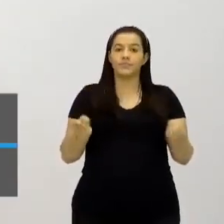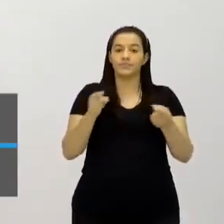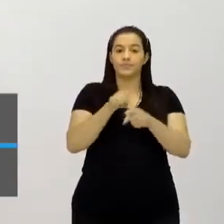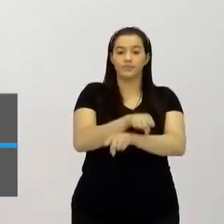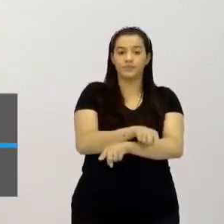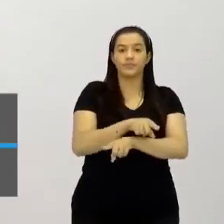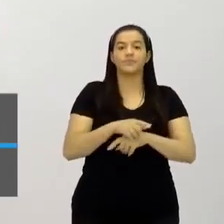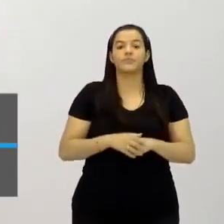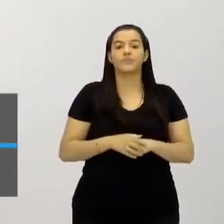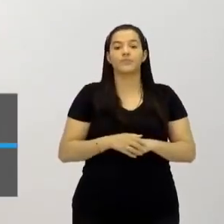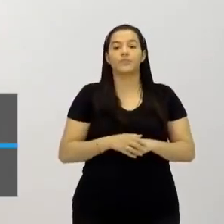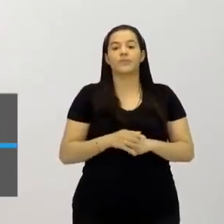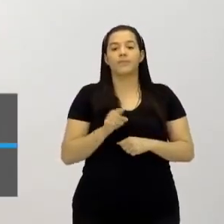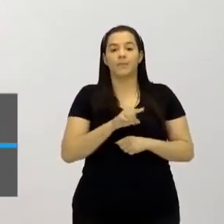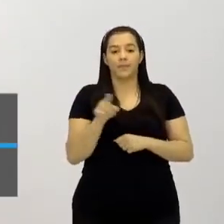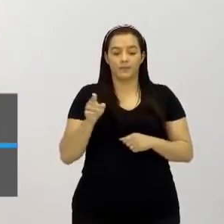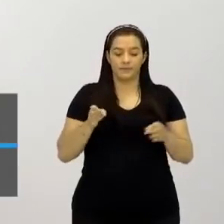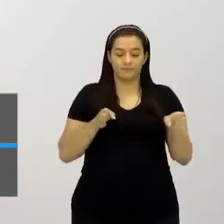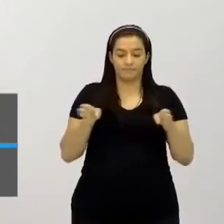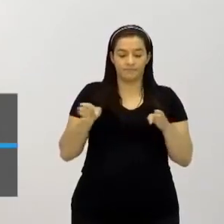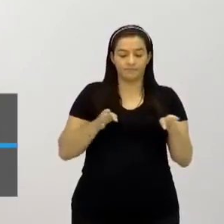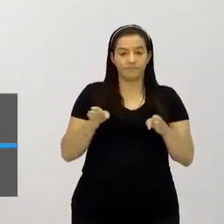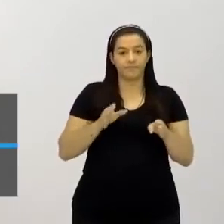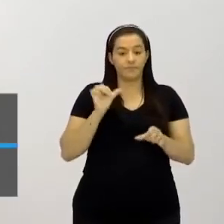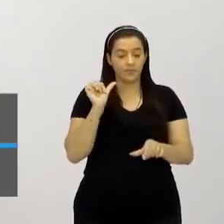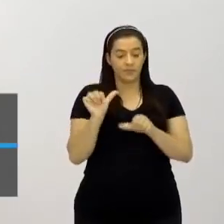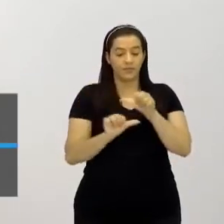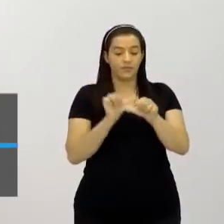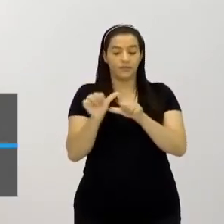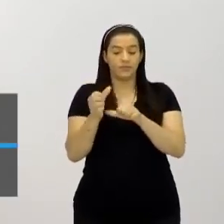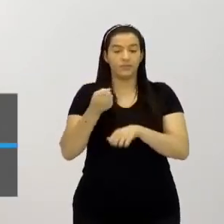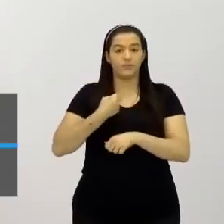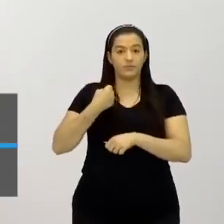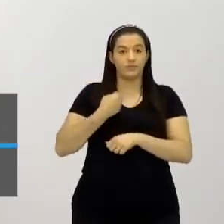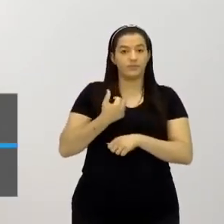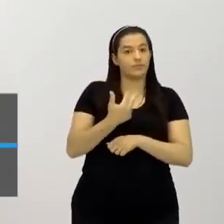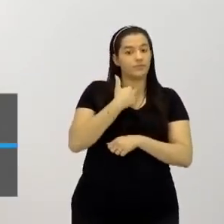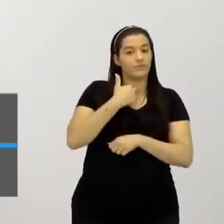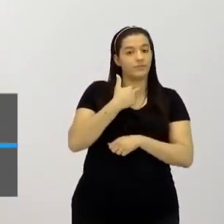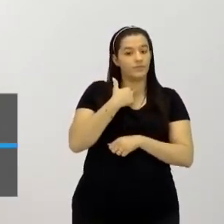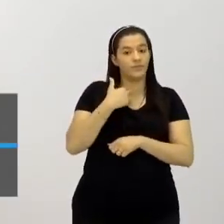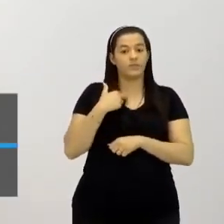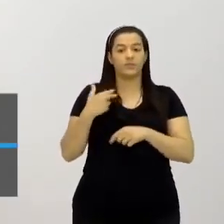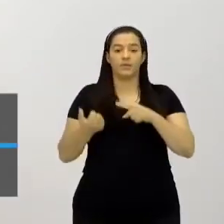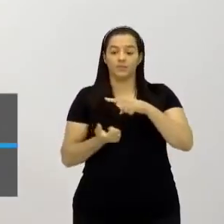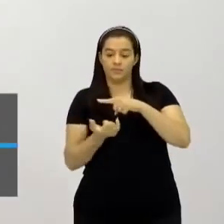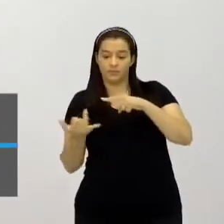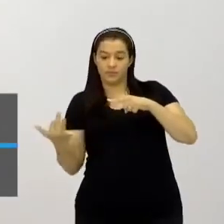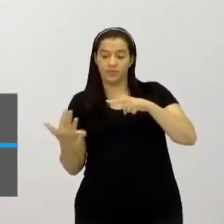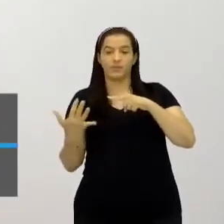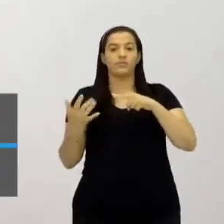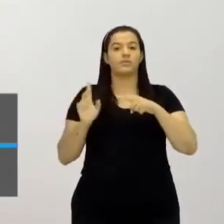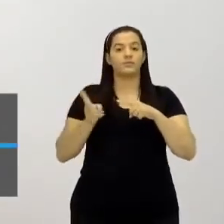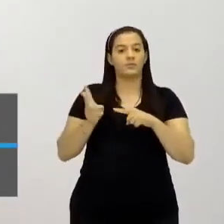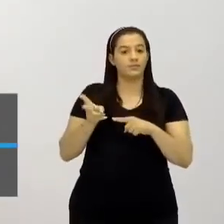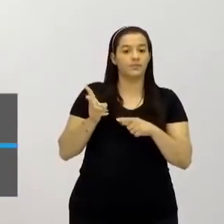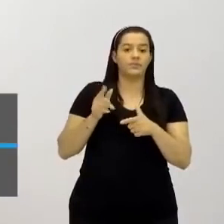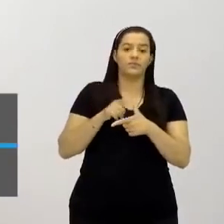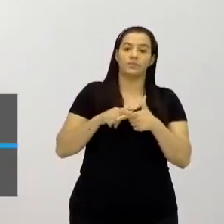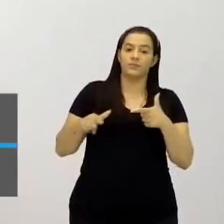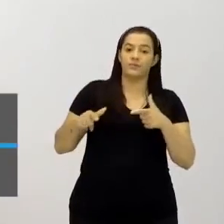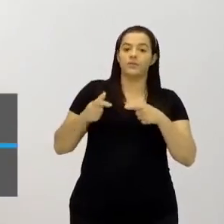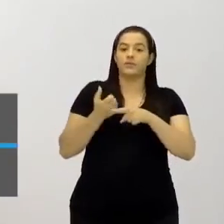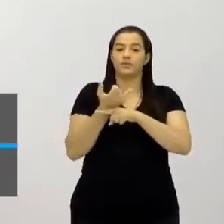pode inverter a ordem das operações, mas a gente não pode mudar os números, tá? Então, pelo de baixo é sempre divisão, pelo de cima é